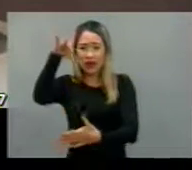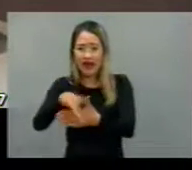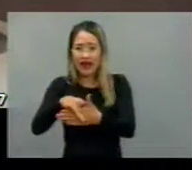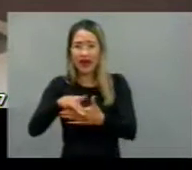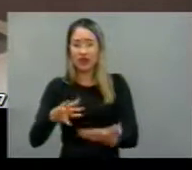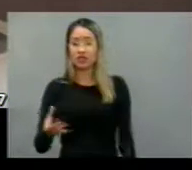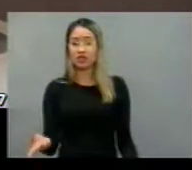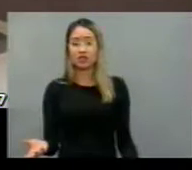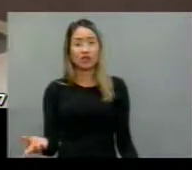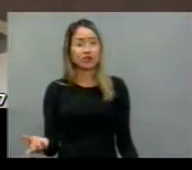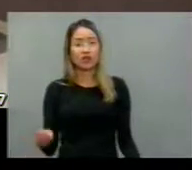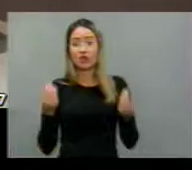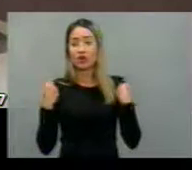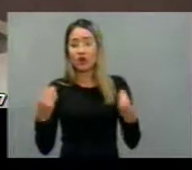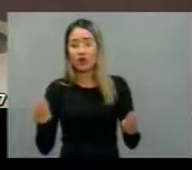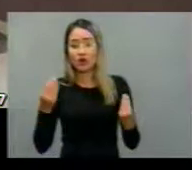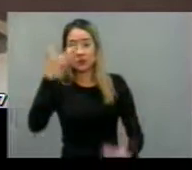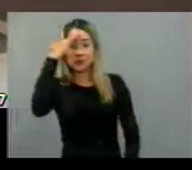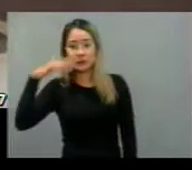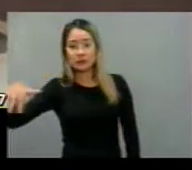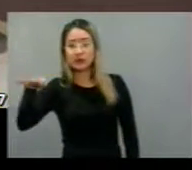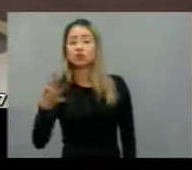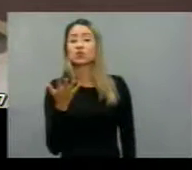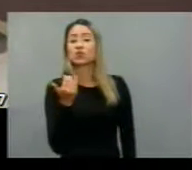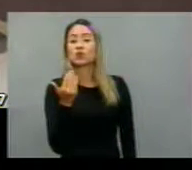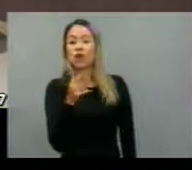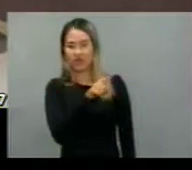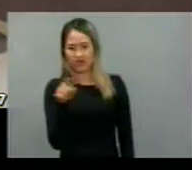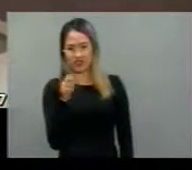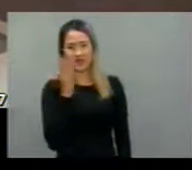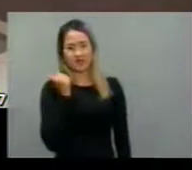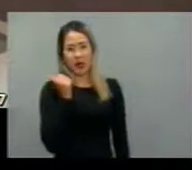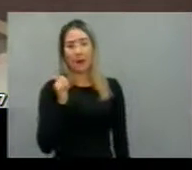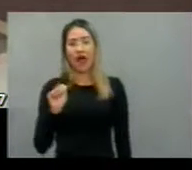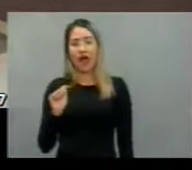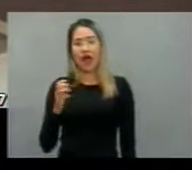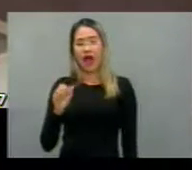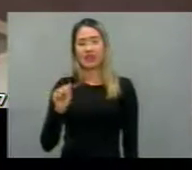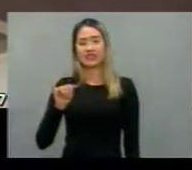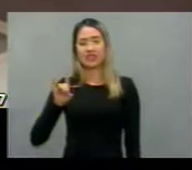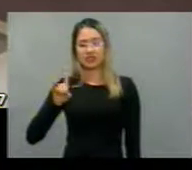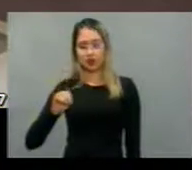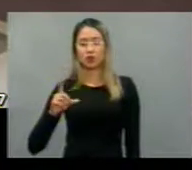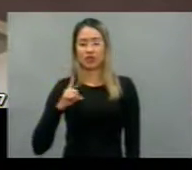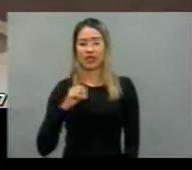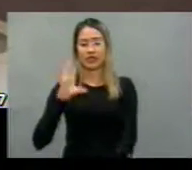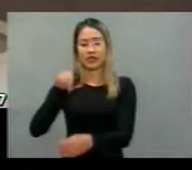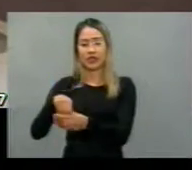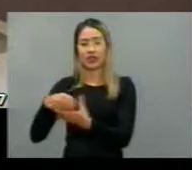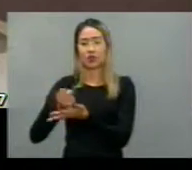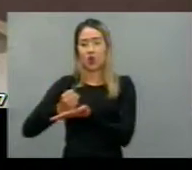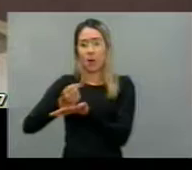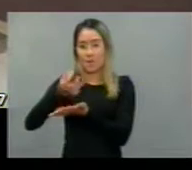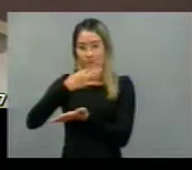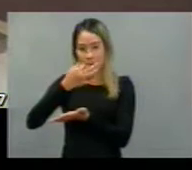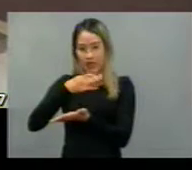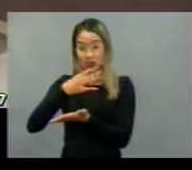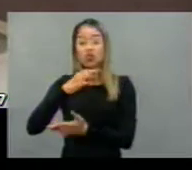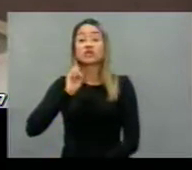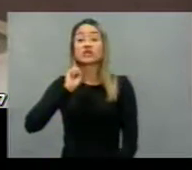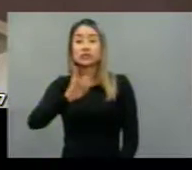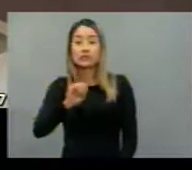se encontra em vários medicamentos, mas em grande quantidade isso passa a